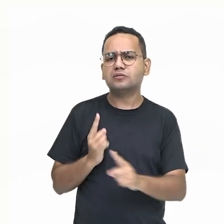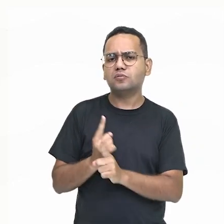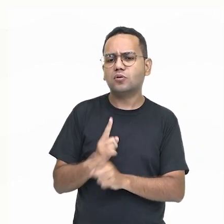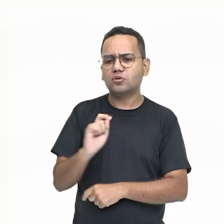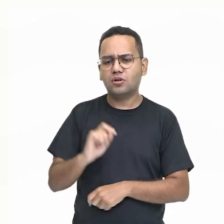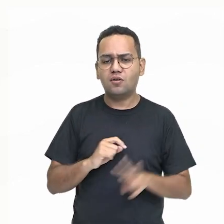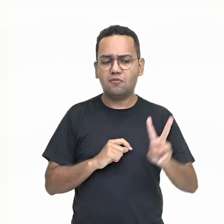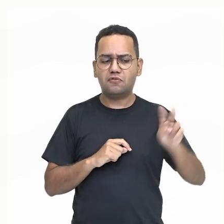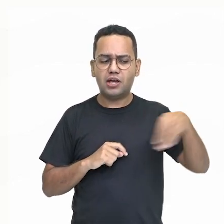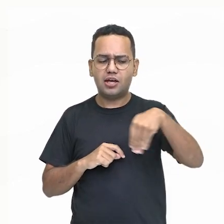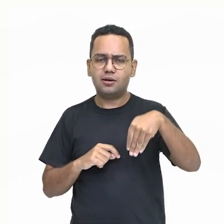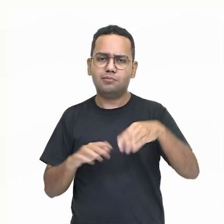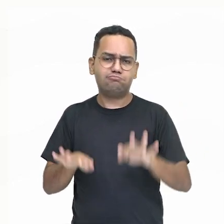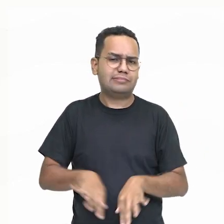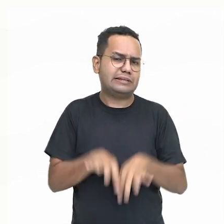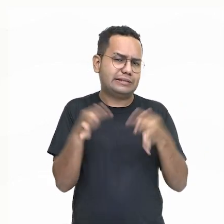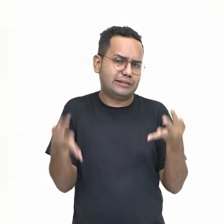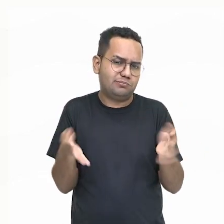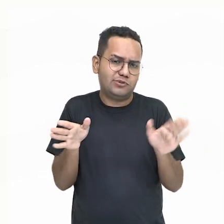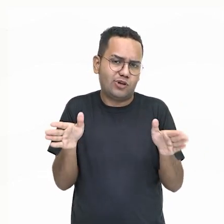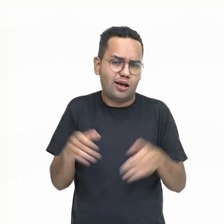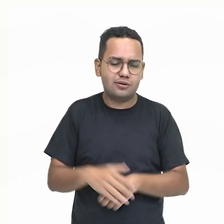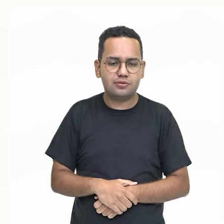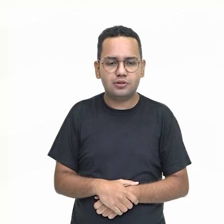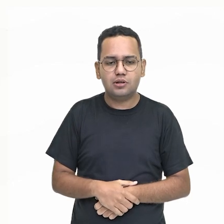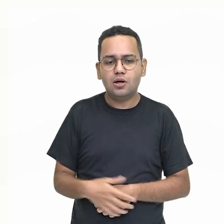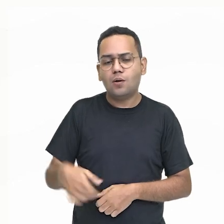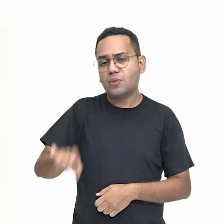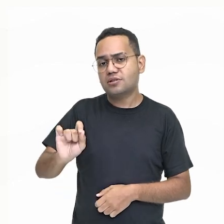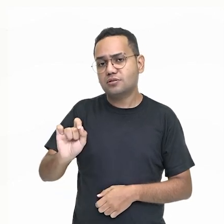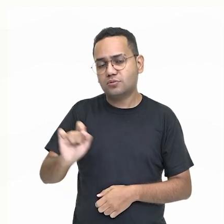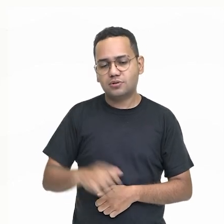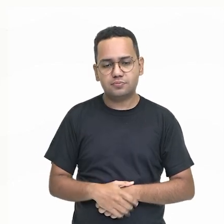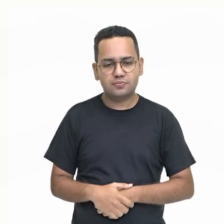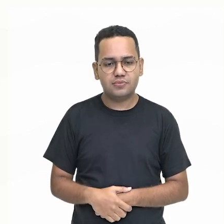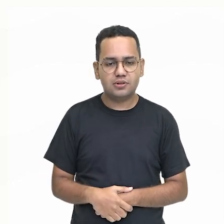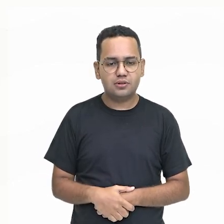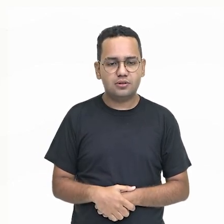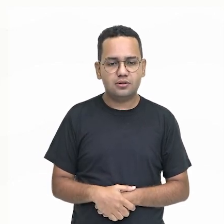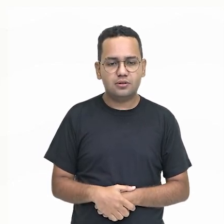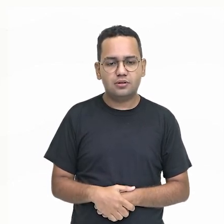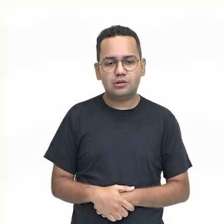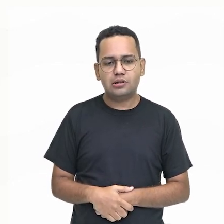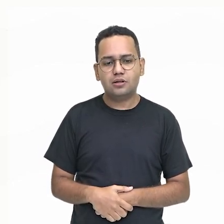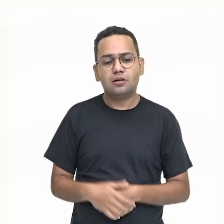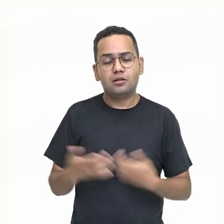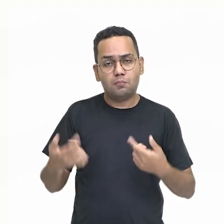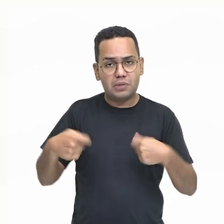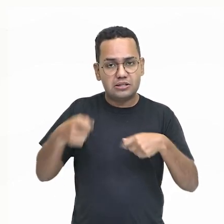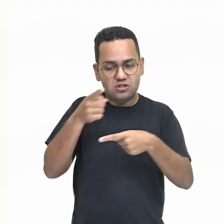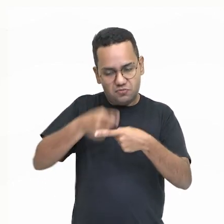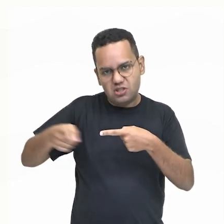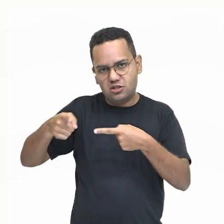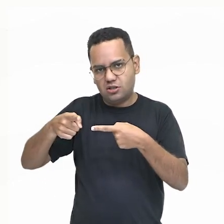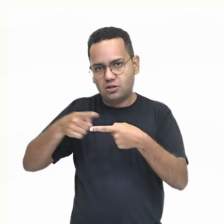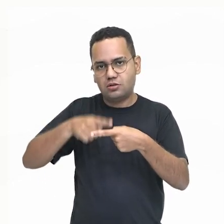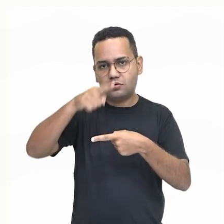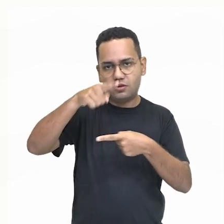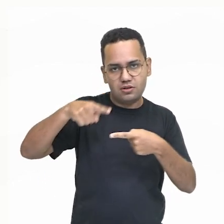média é bastante simples porque basta que eu divida o valor do dels que é